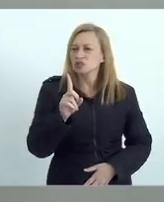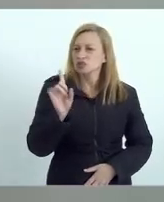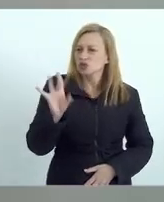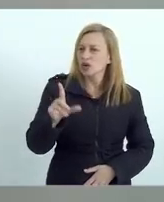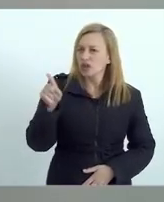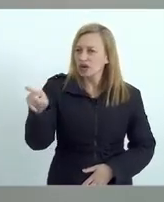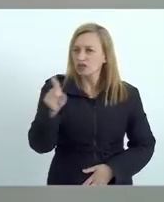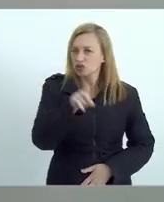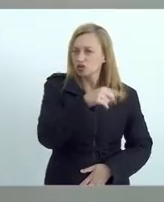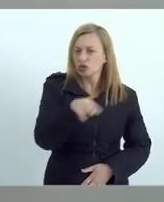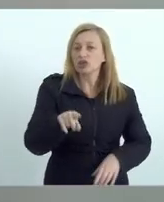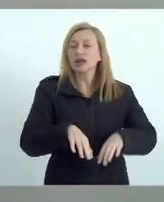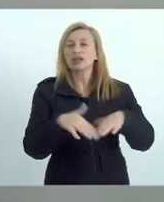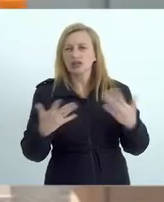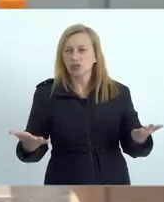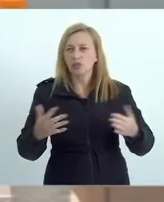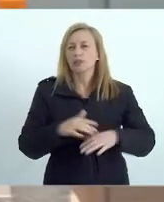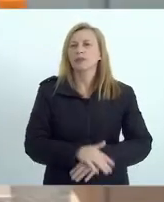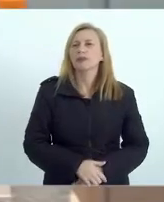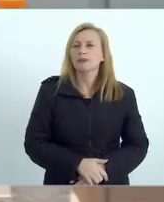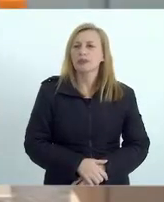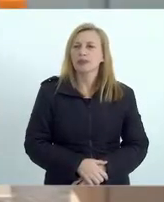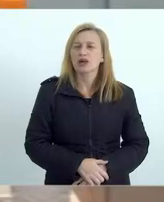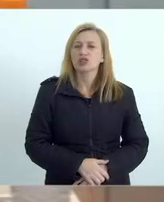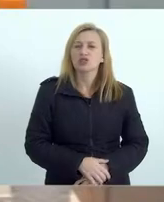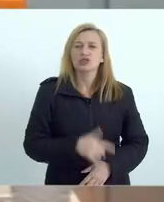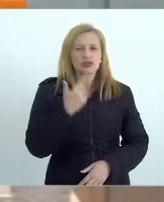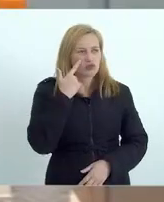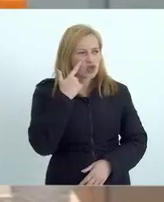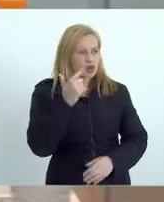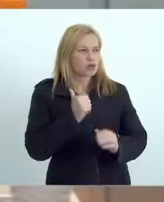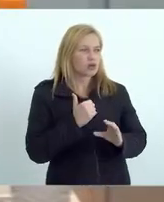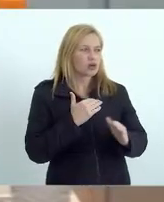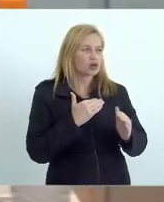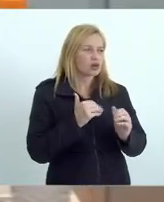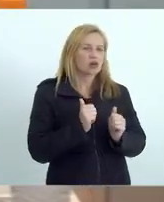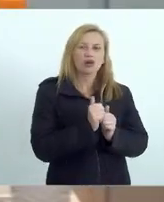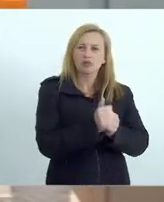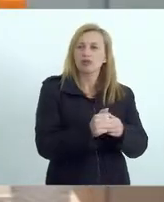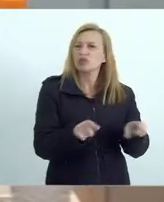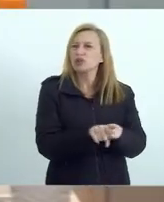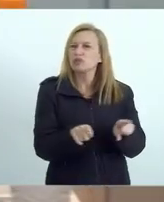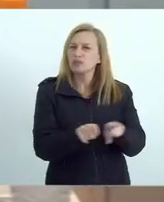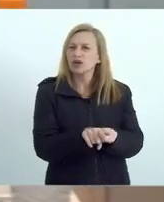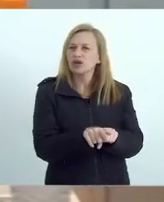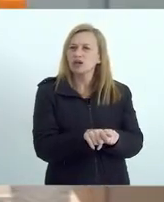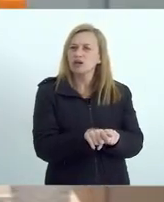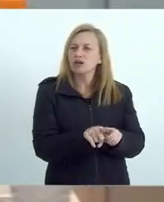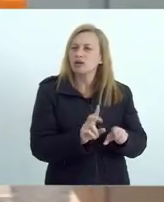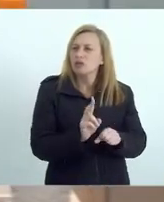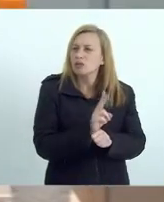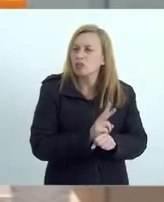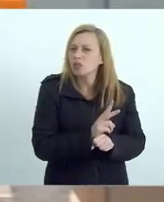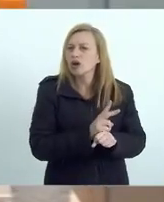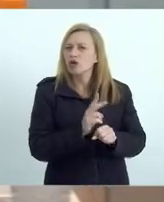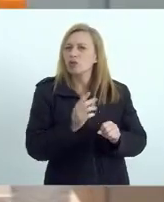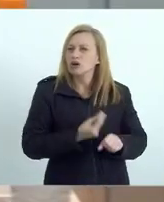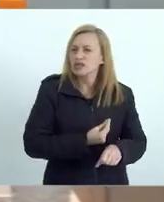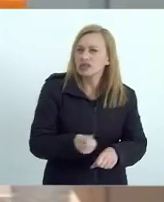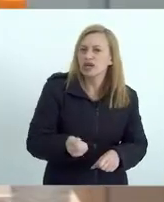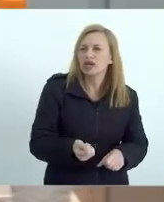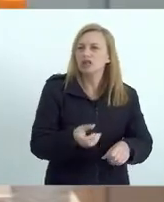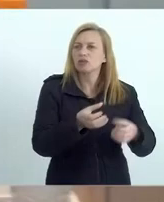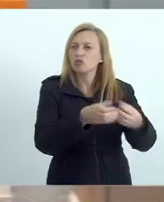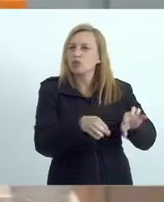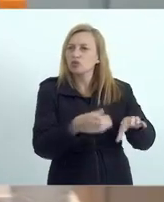excluídos então a gente tentar dar um encaminhamento também para buscar uma saída para